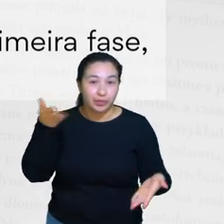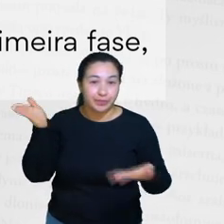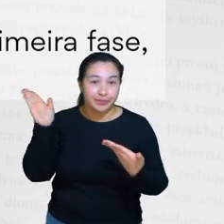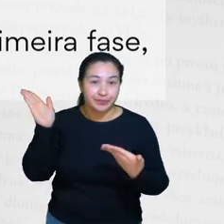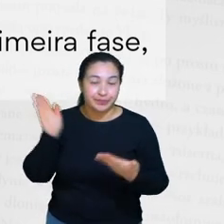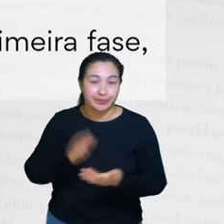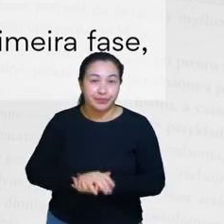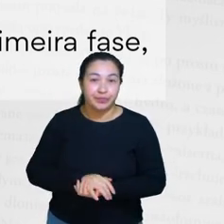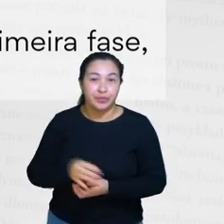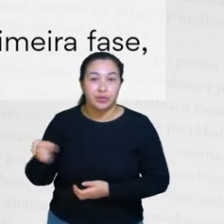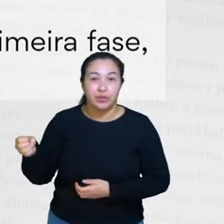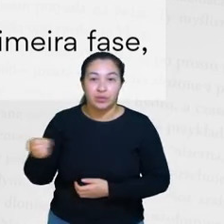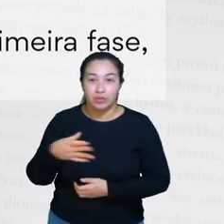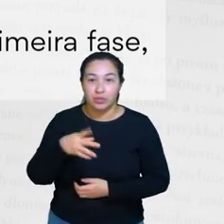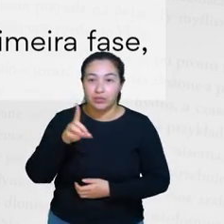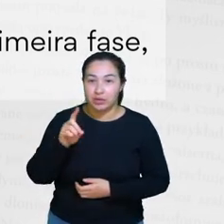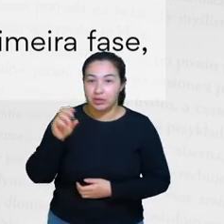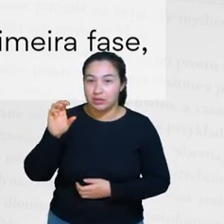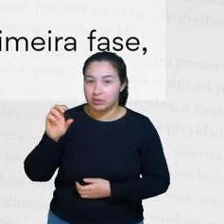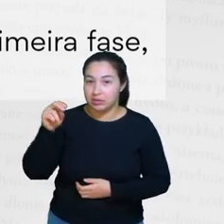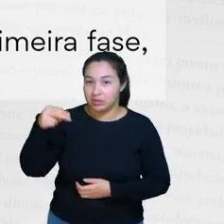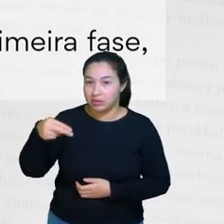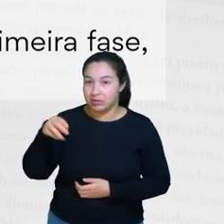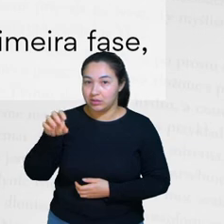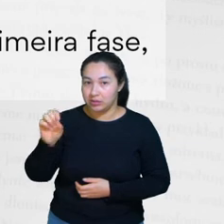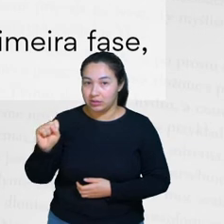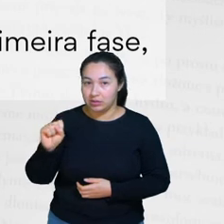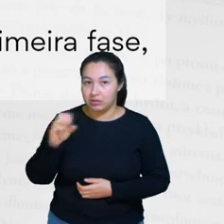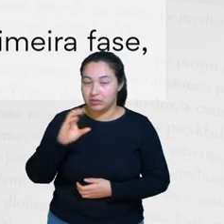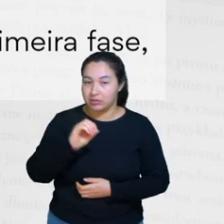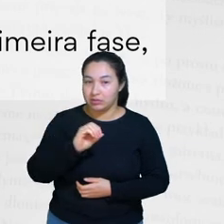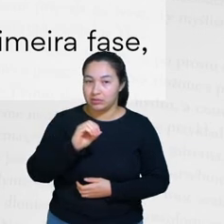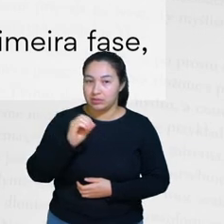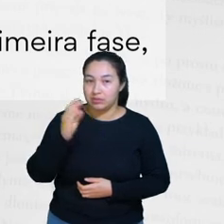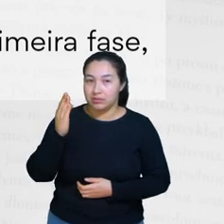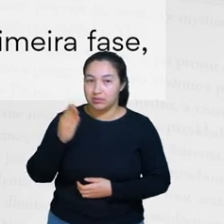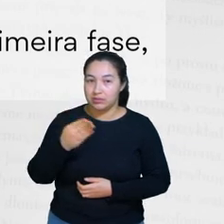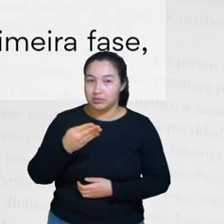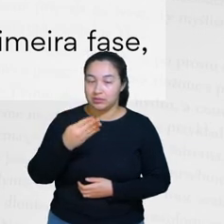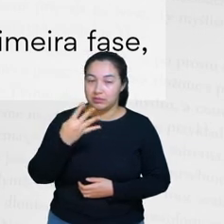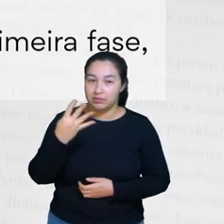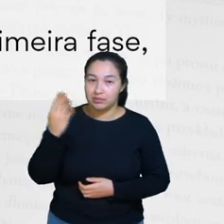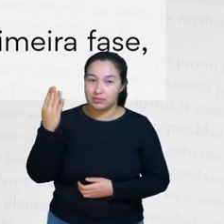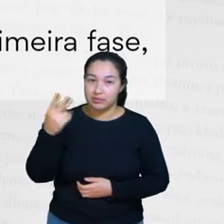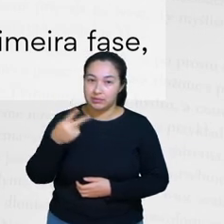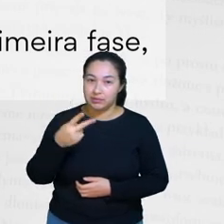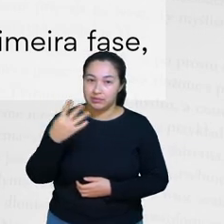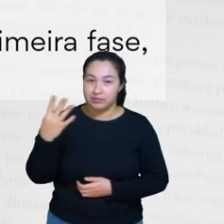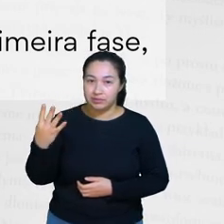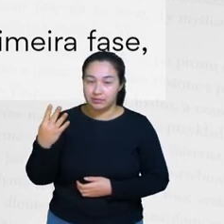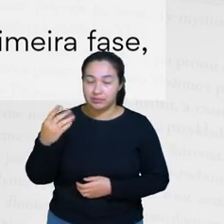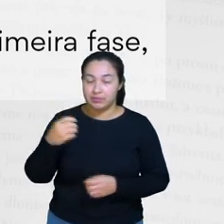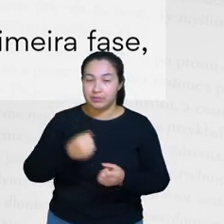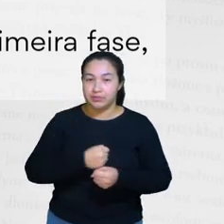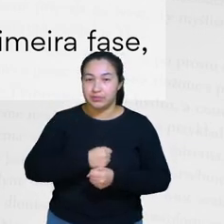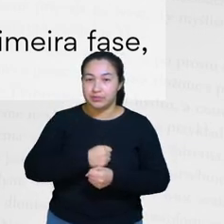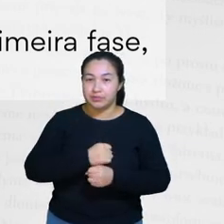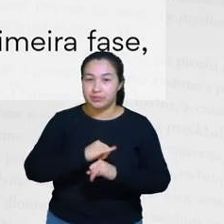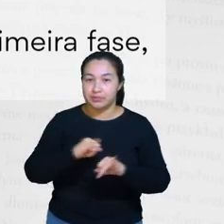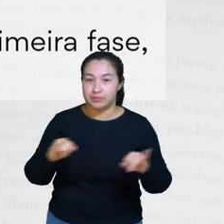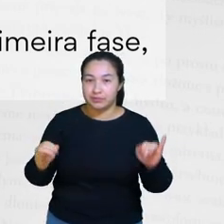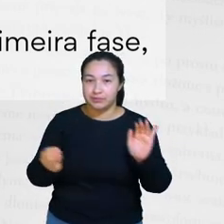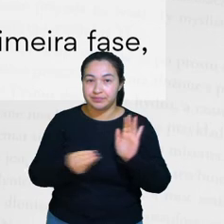nova dcn das licenciaturas a 04/202 que foi publicada em Julho eh já está em vigor as